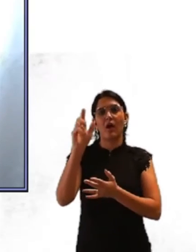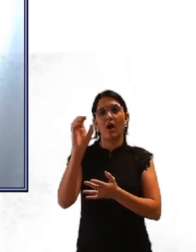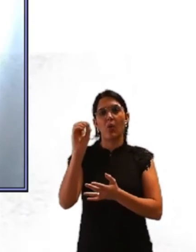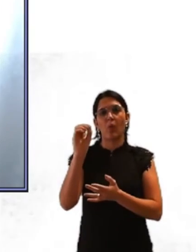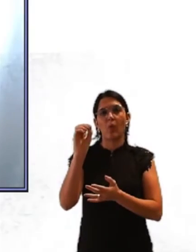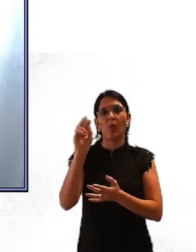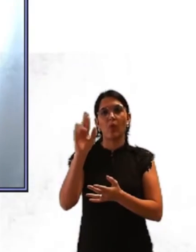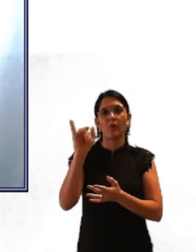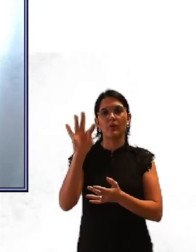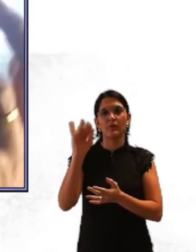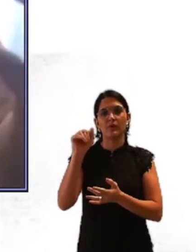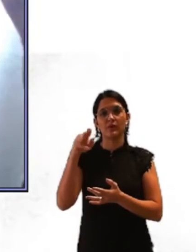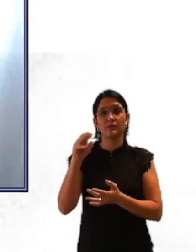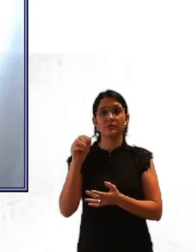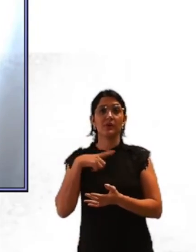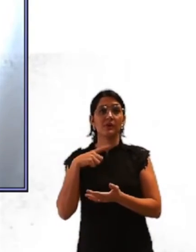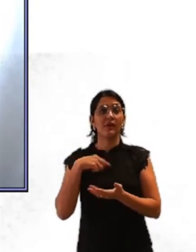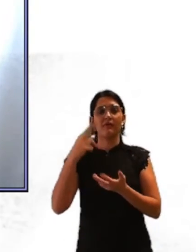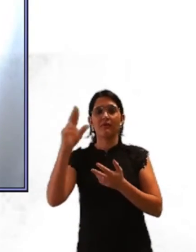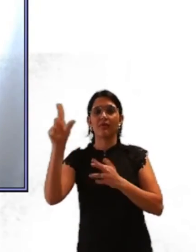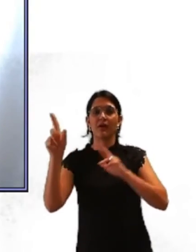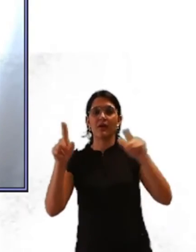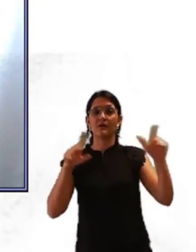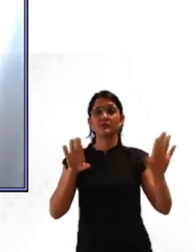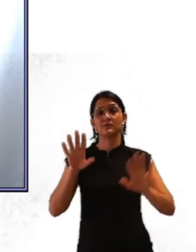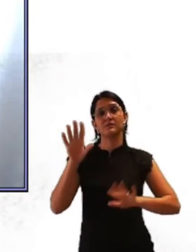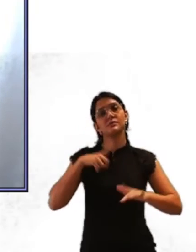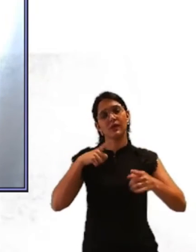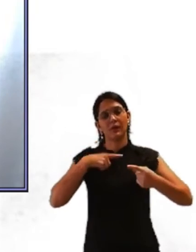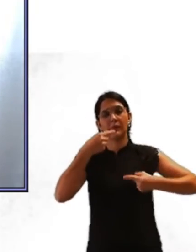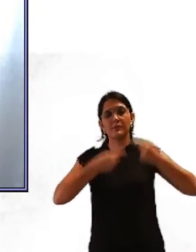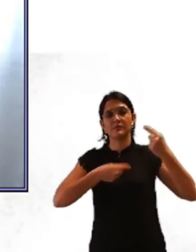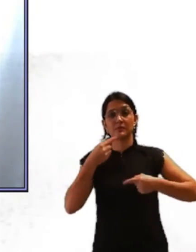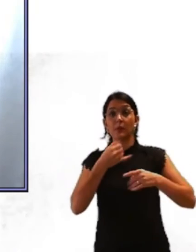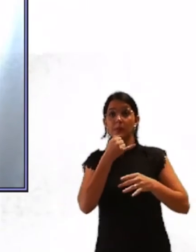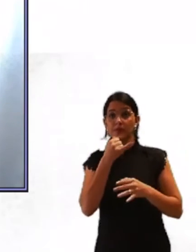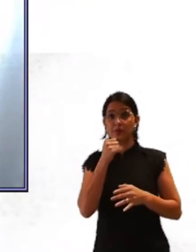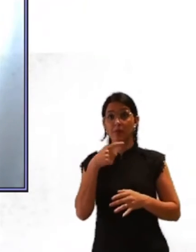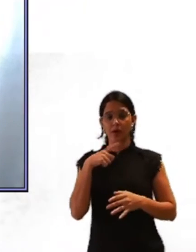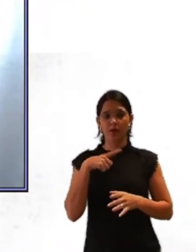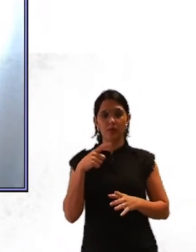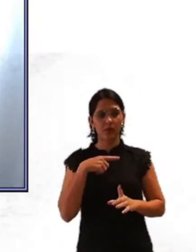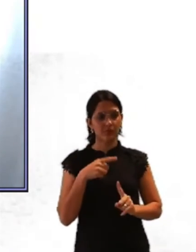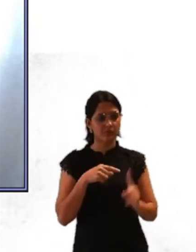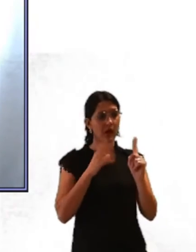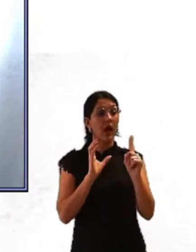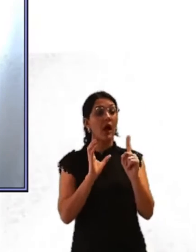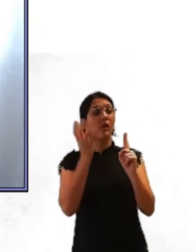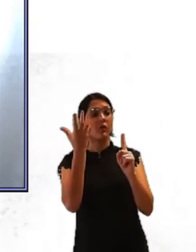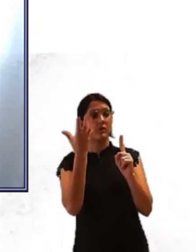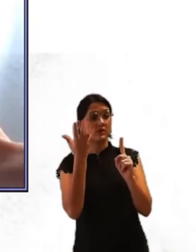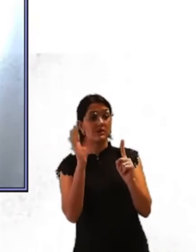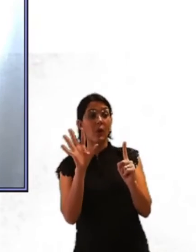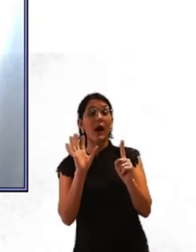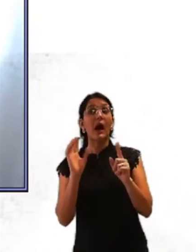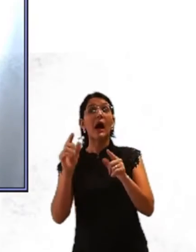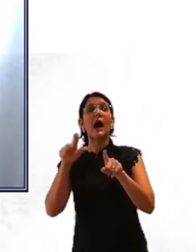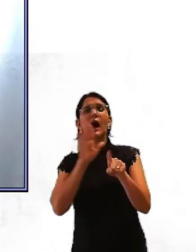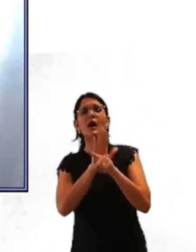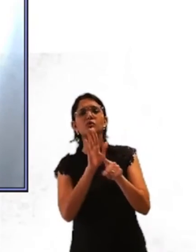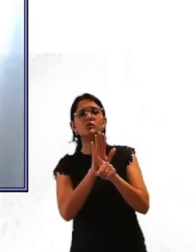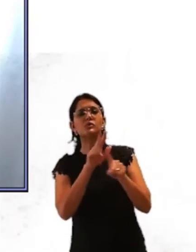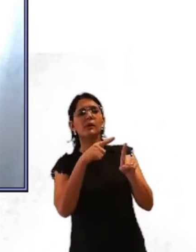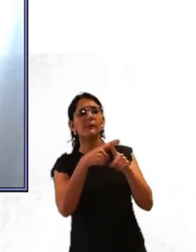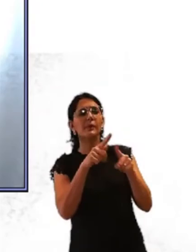mera subsunção, ó. Estou diante desse fato, para esse fato a subsunção é essa,